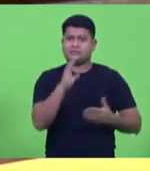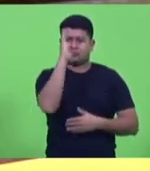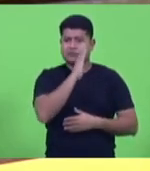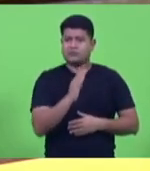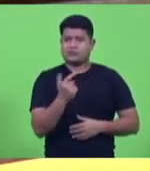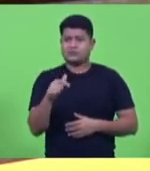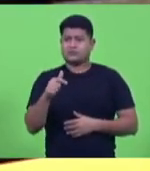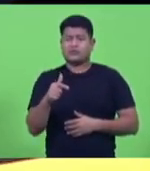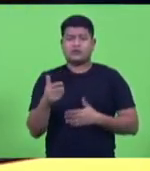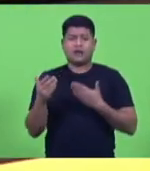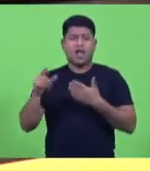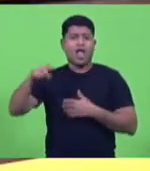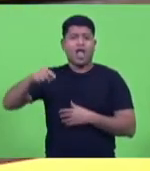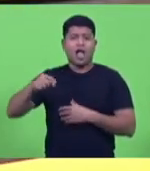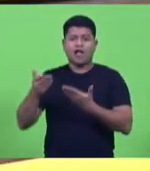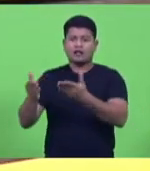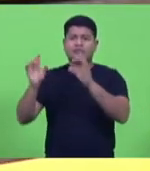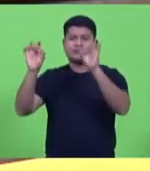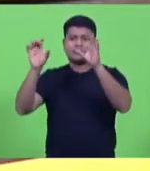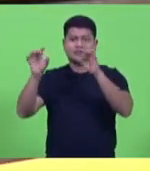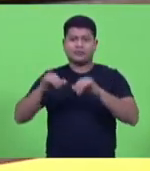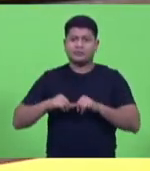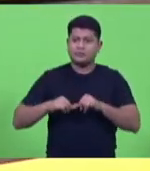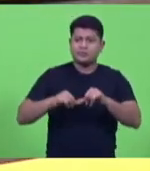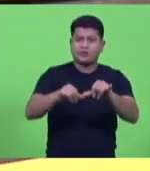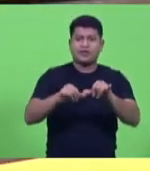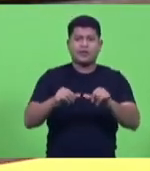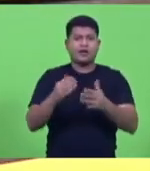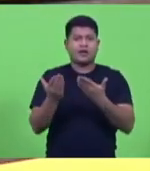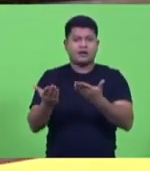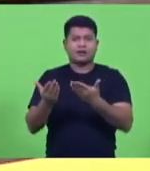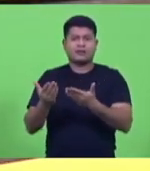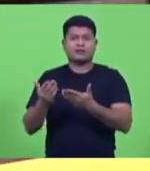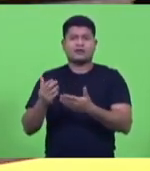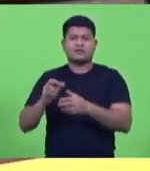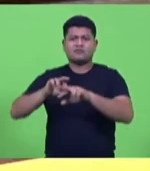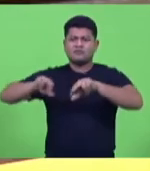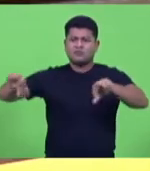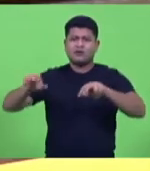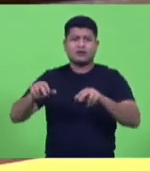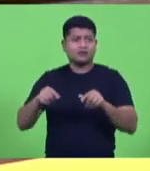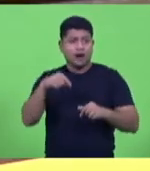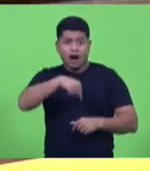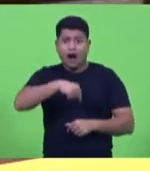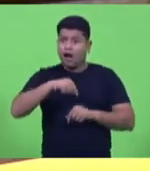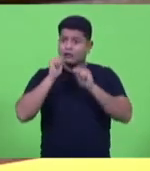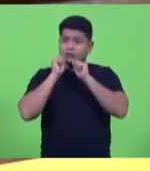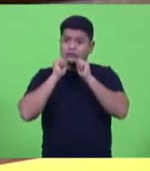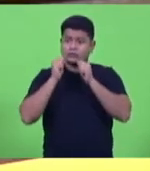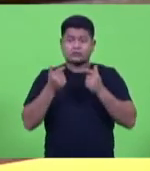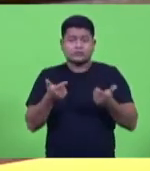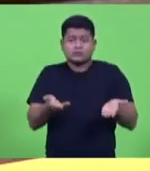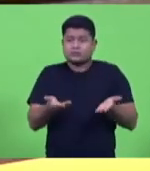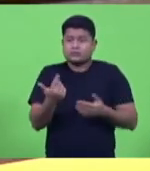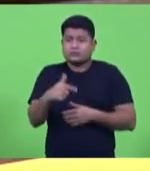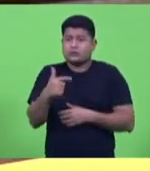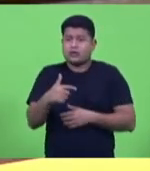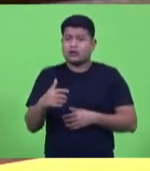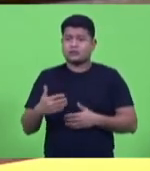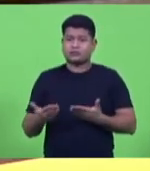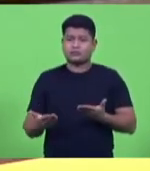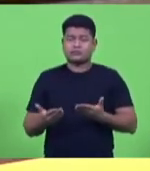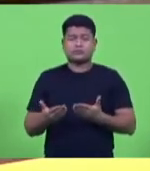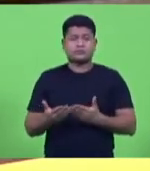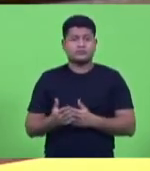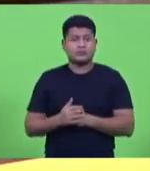de privilégio que o caixa de supermercado, o padeiro, a nossa assessoria aqui, não tem esse tipo de privilégio. Mas o